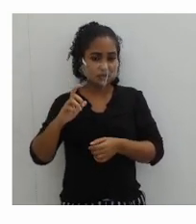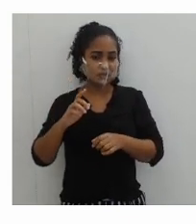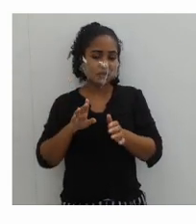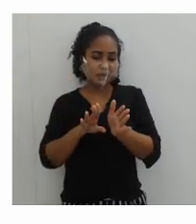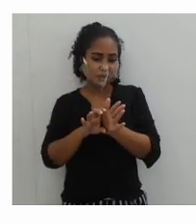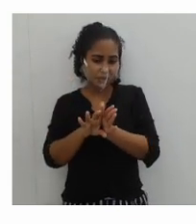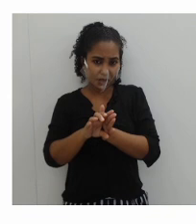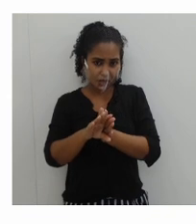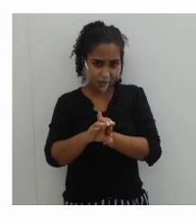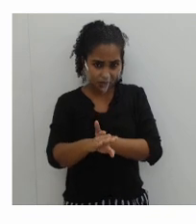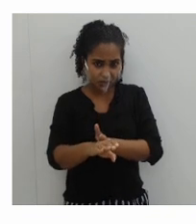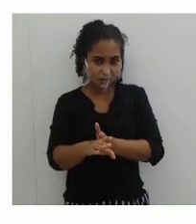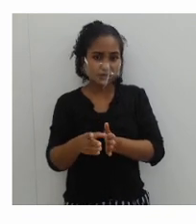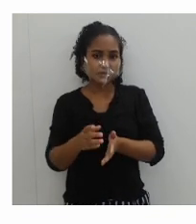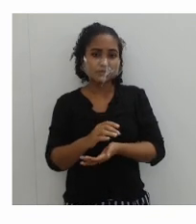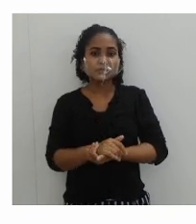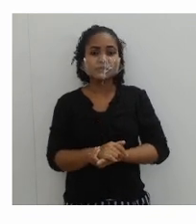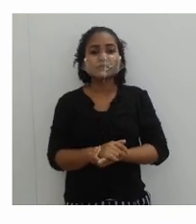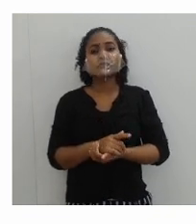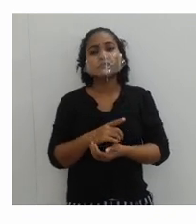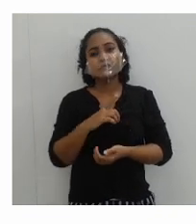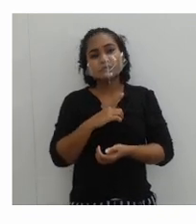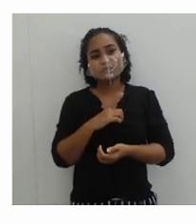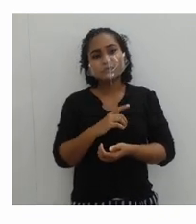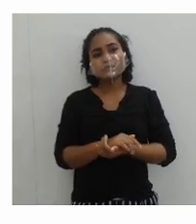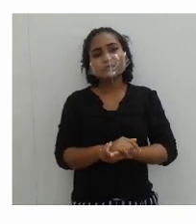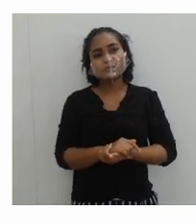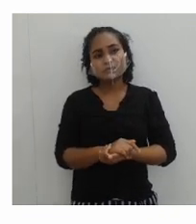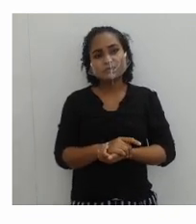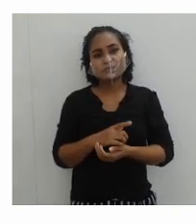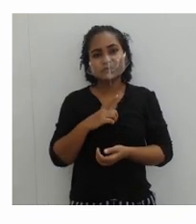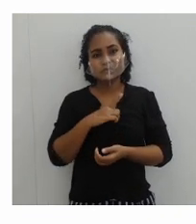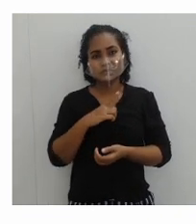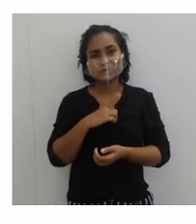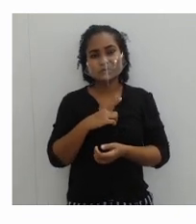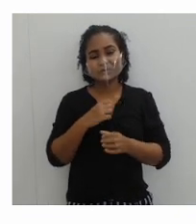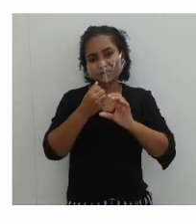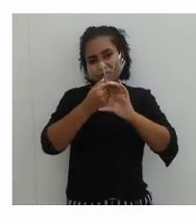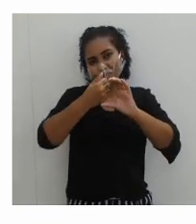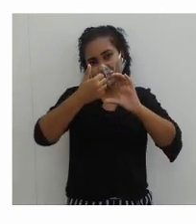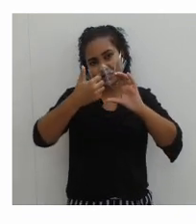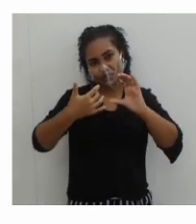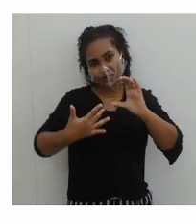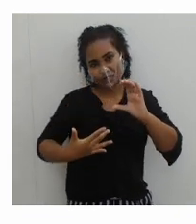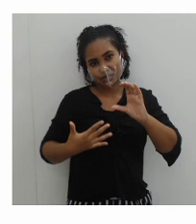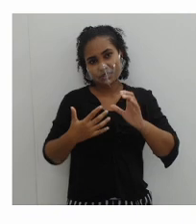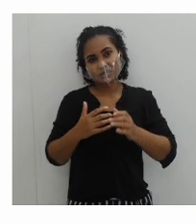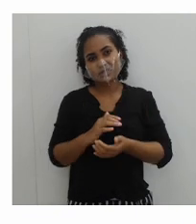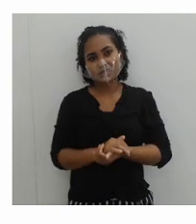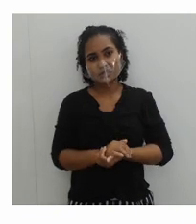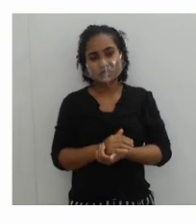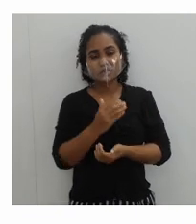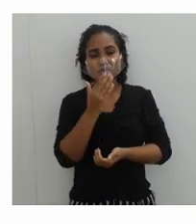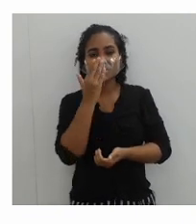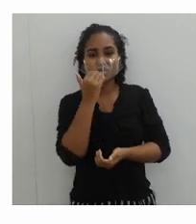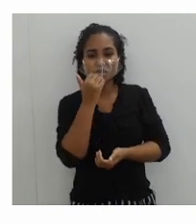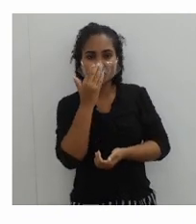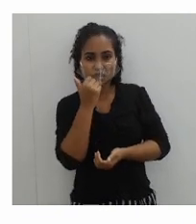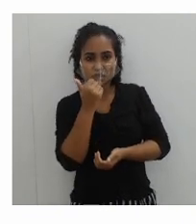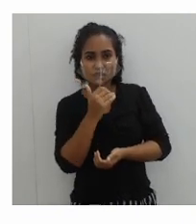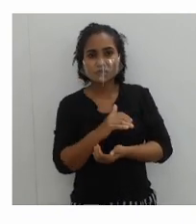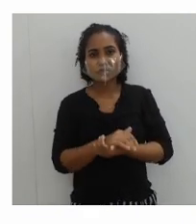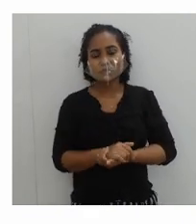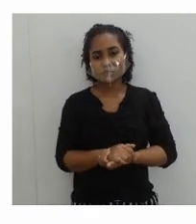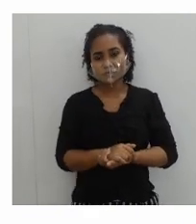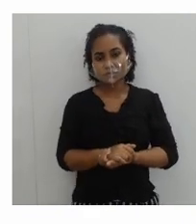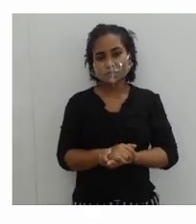por vermes, mas por protozoários, que as duas, gente, têm essas características, que é a alimentação